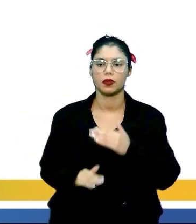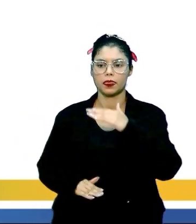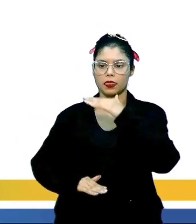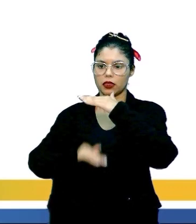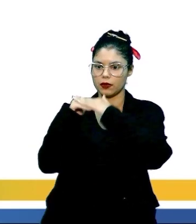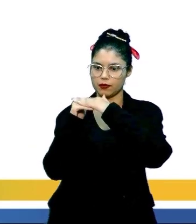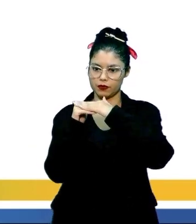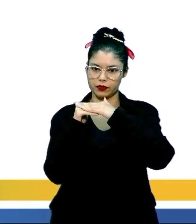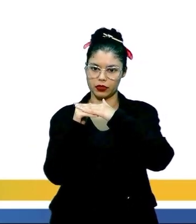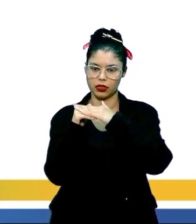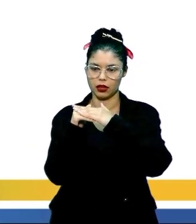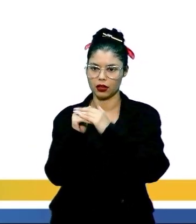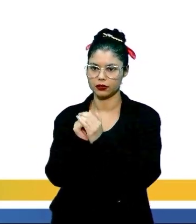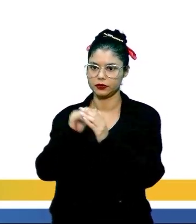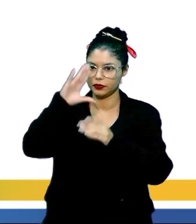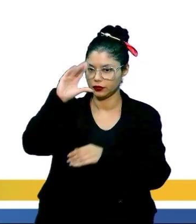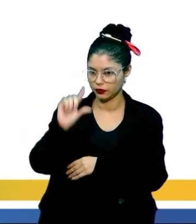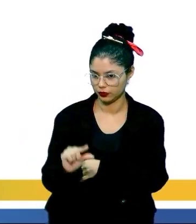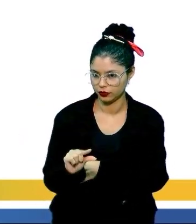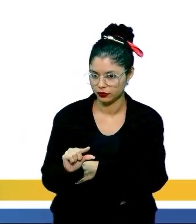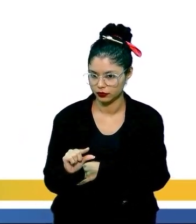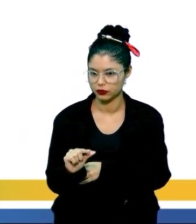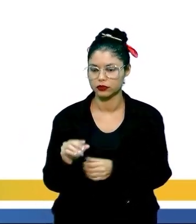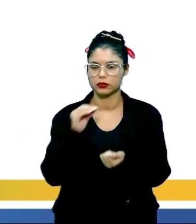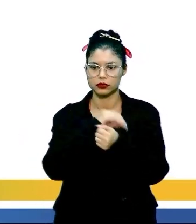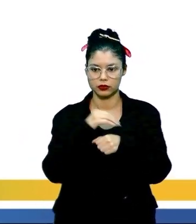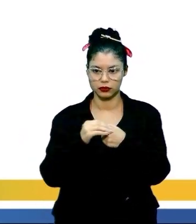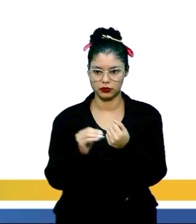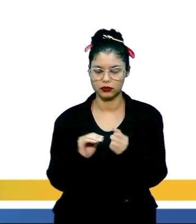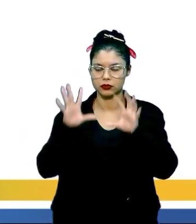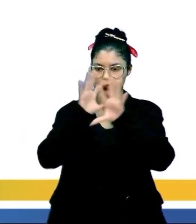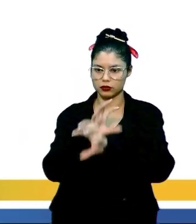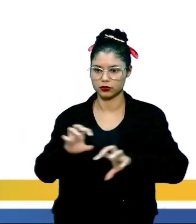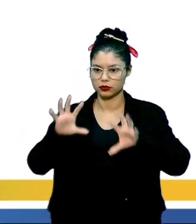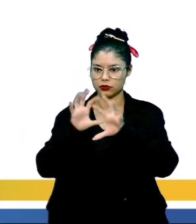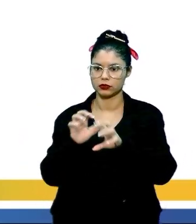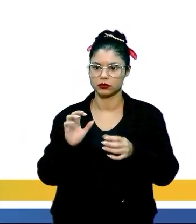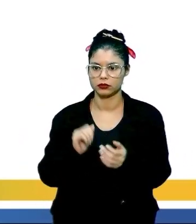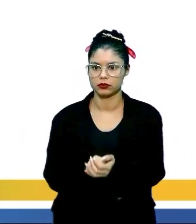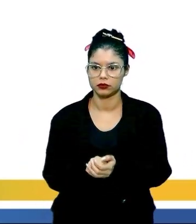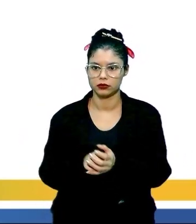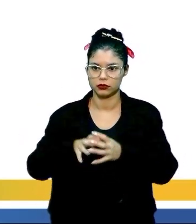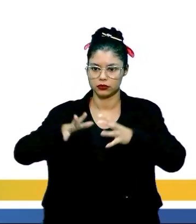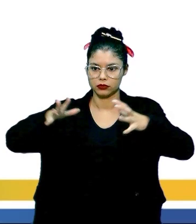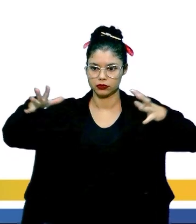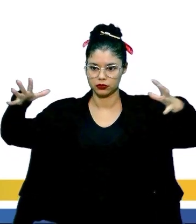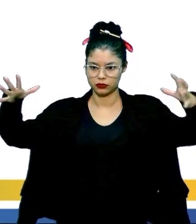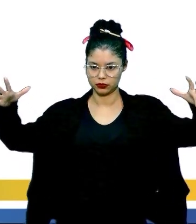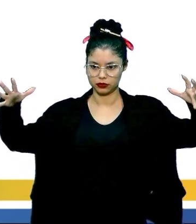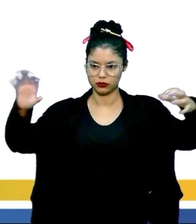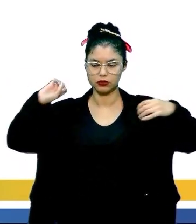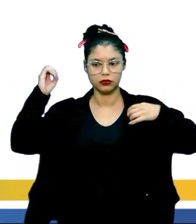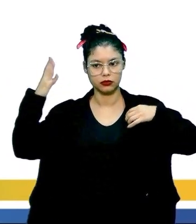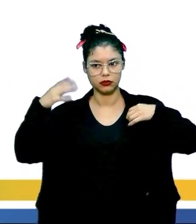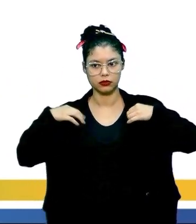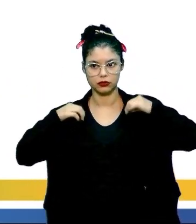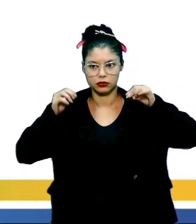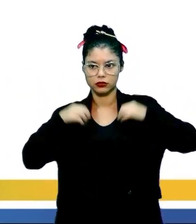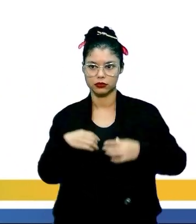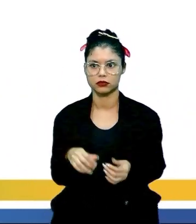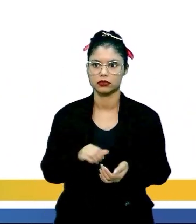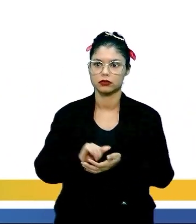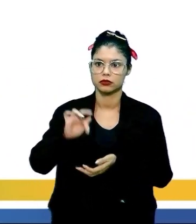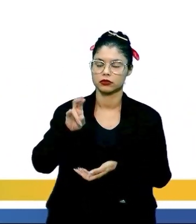pressão atmosférica é baixa e as moléculas de gás oxigênio elas se expandirão. Nesse caso, o ar